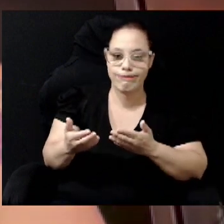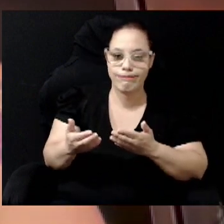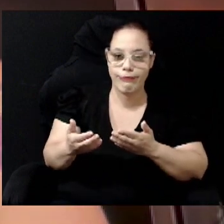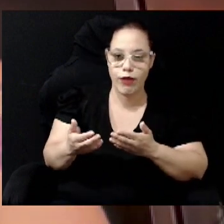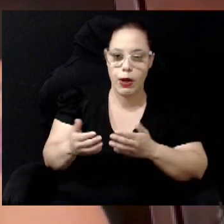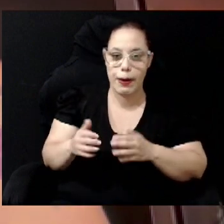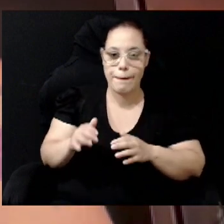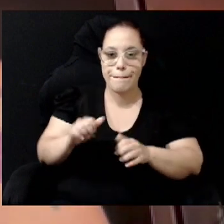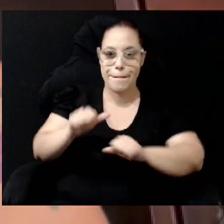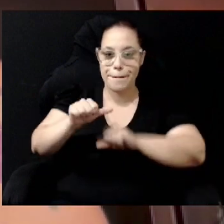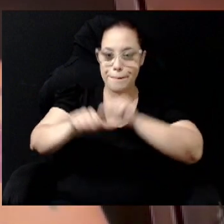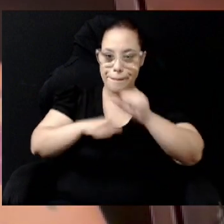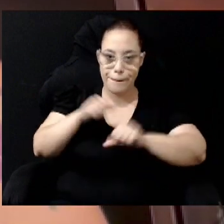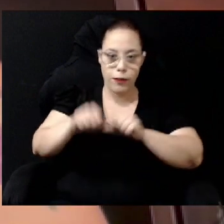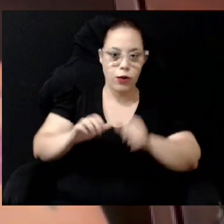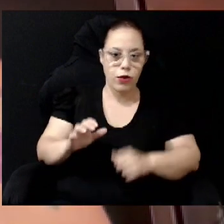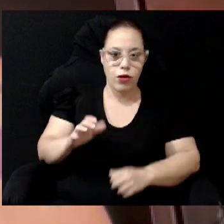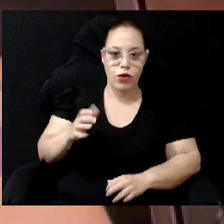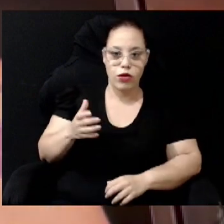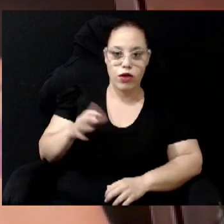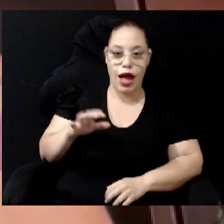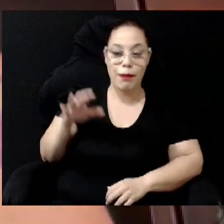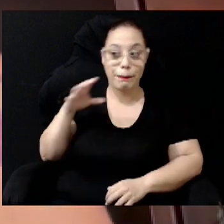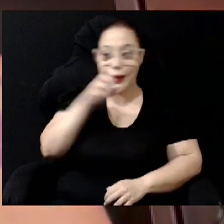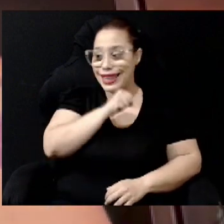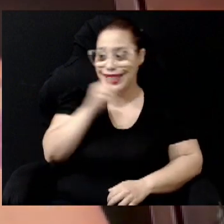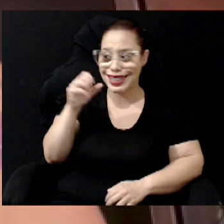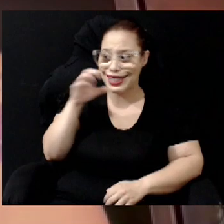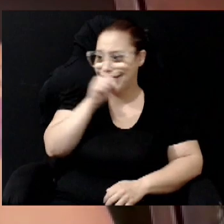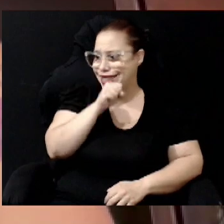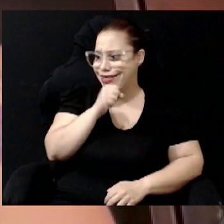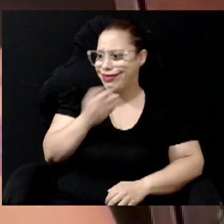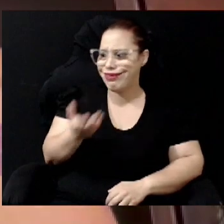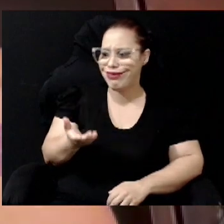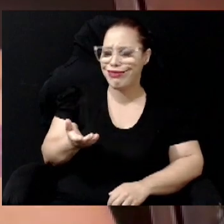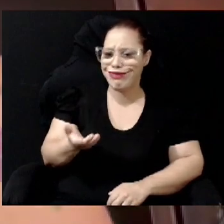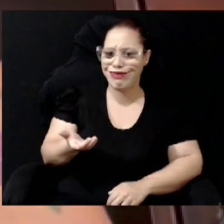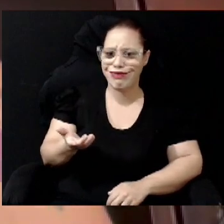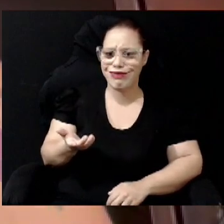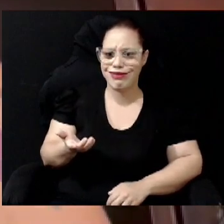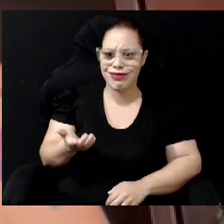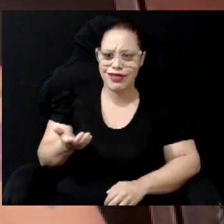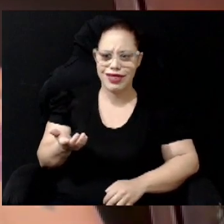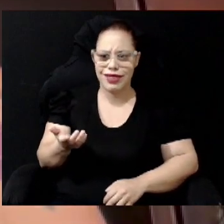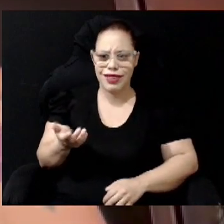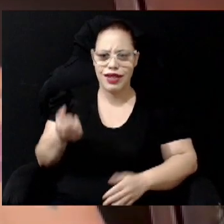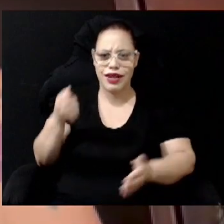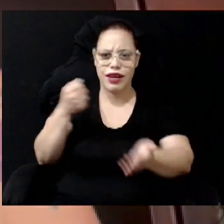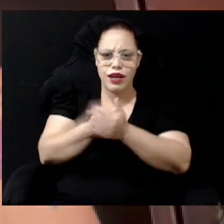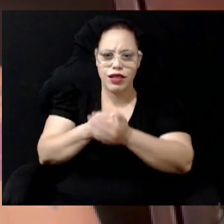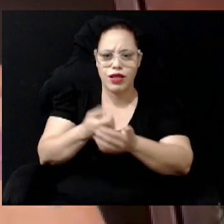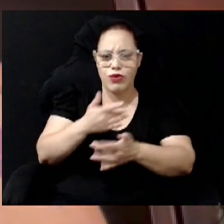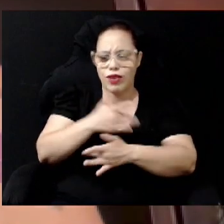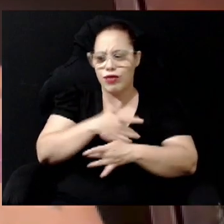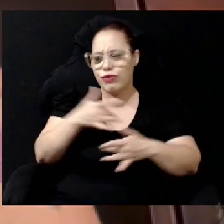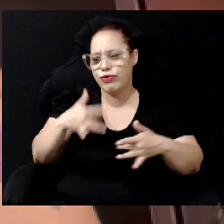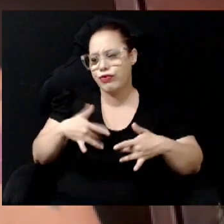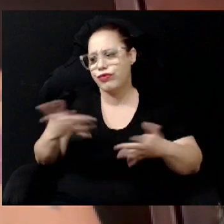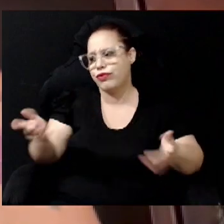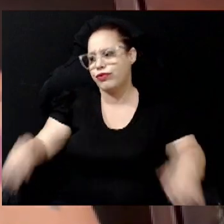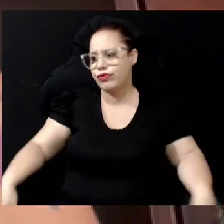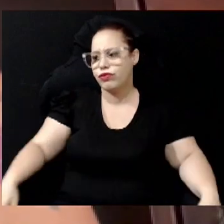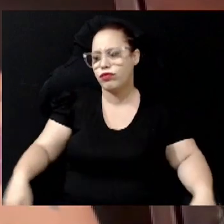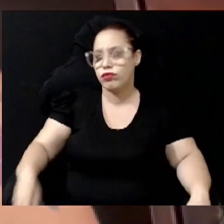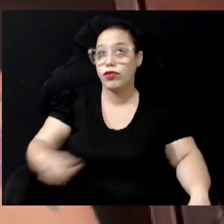mudanças estão acontecendo de forma muito rápida, né? E que estão afetando nossa vida. Então, a gente teve essas grandes